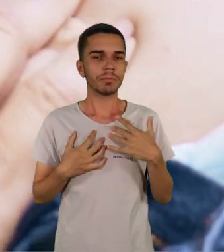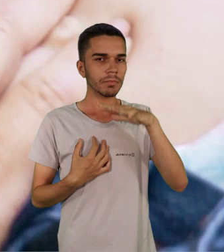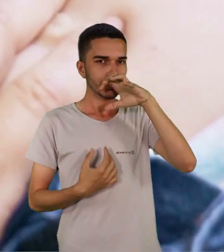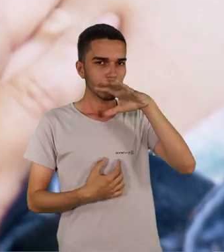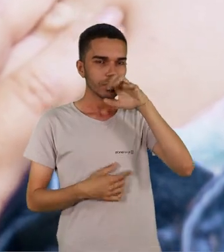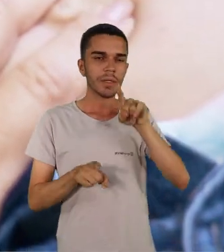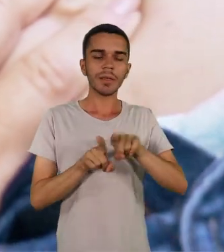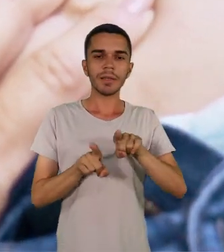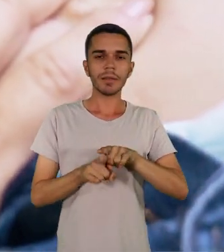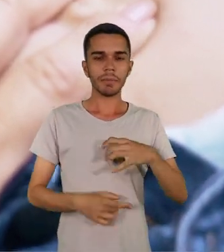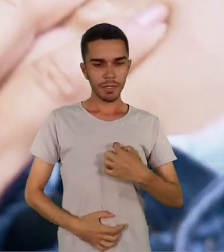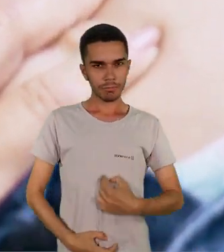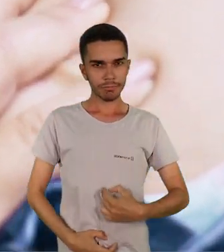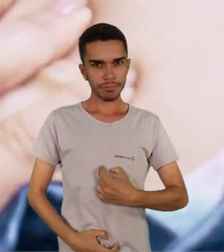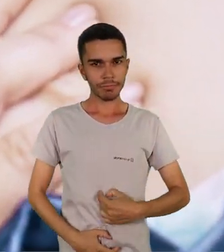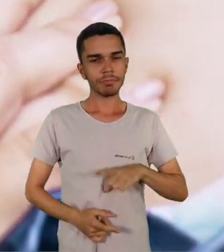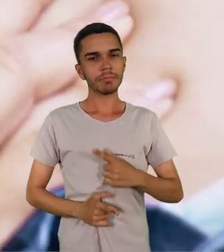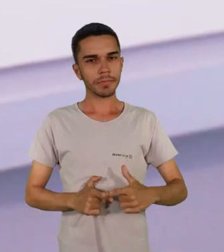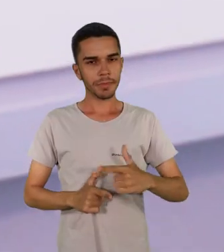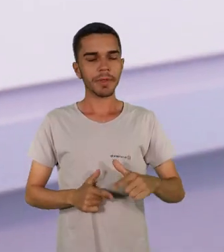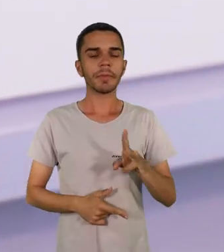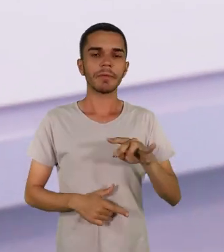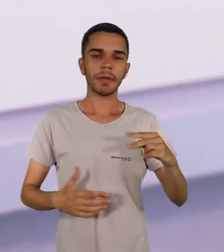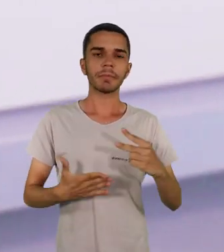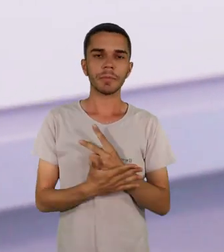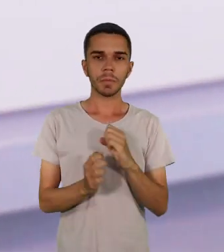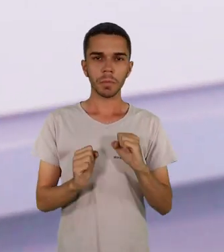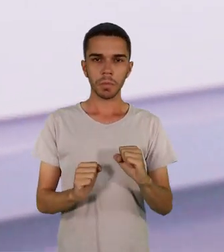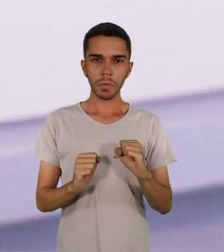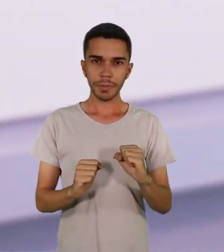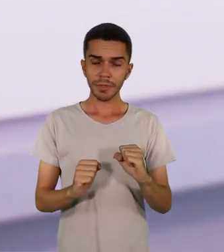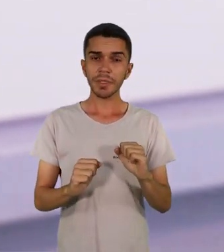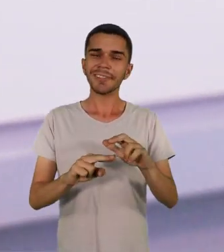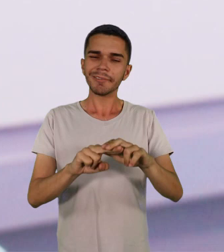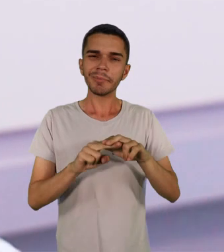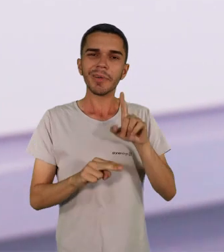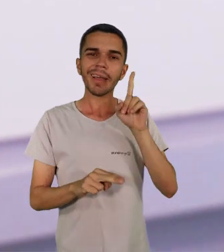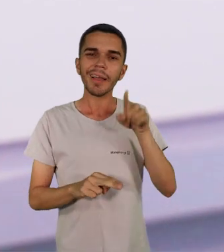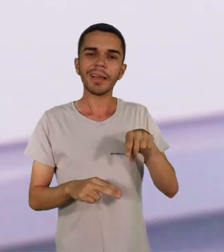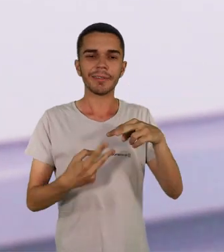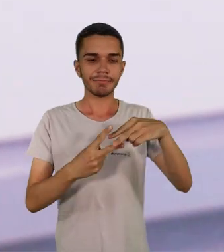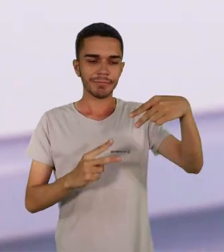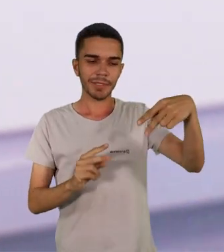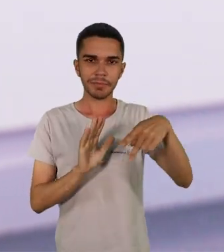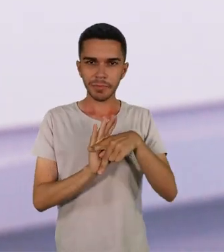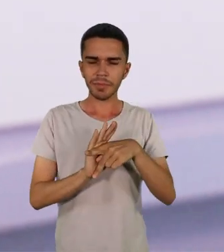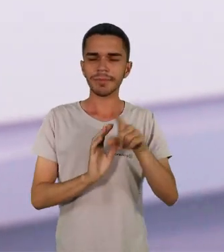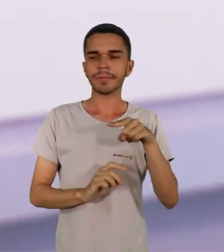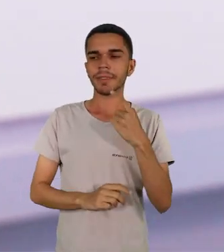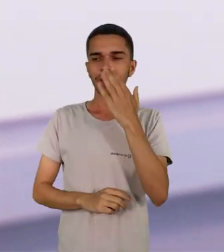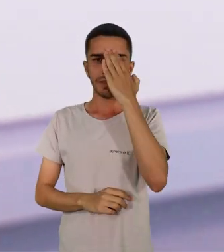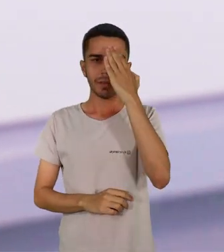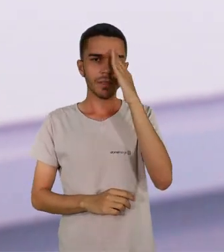problemas gastrointestinais naquele organismo. E como sendo uma doença genética, nós sabemos